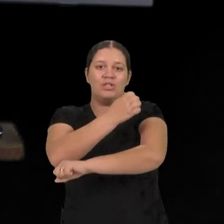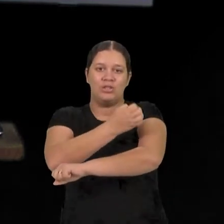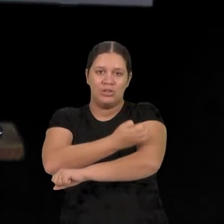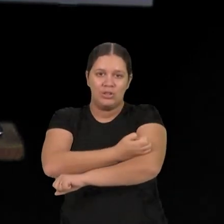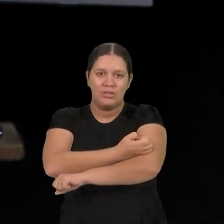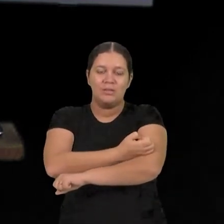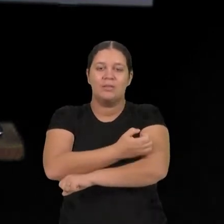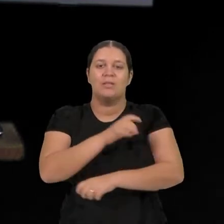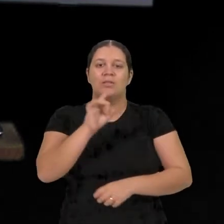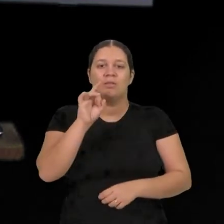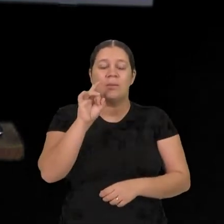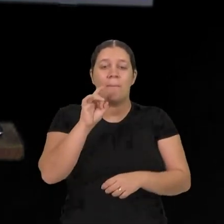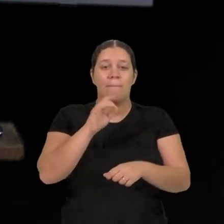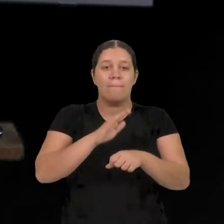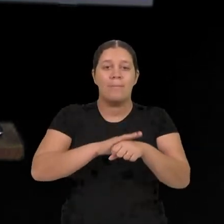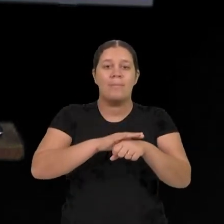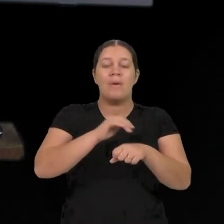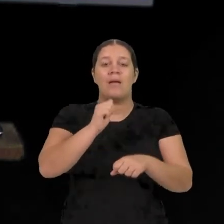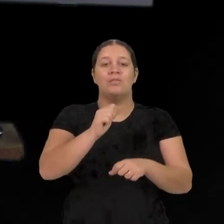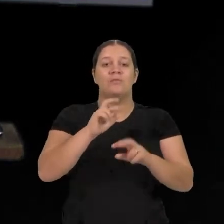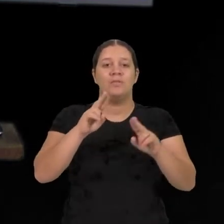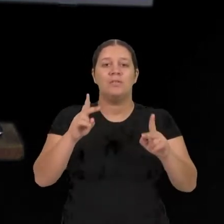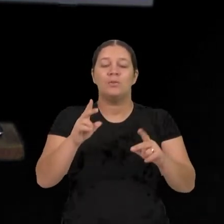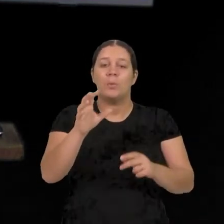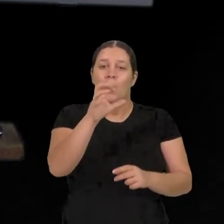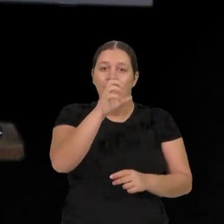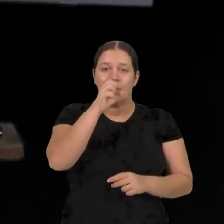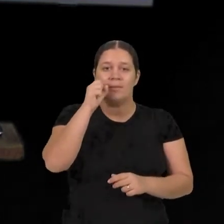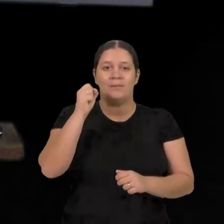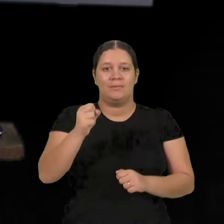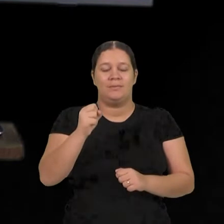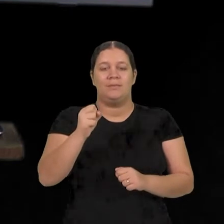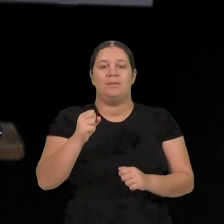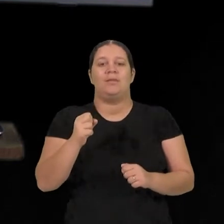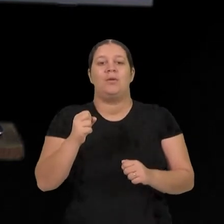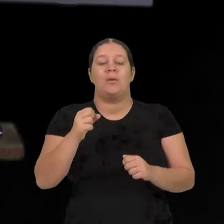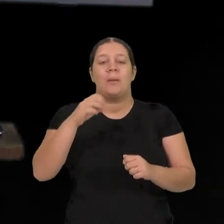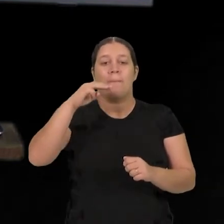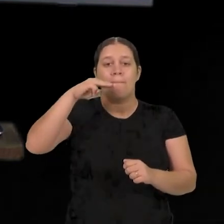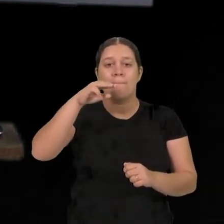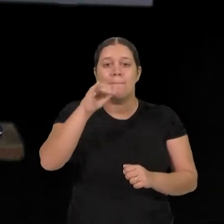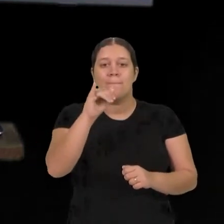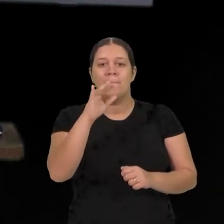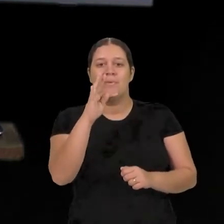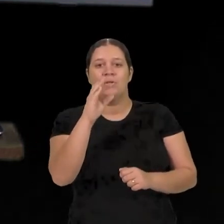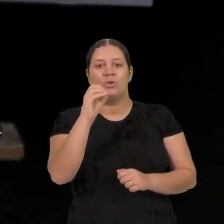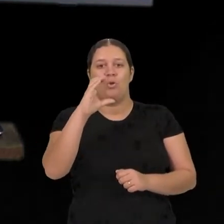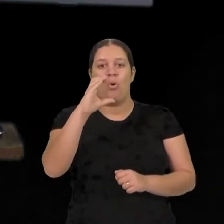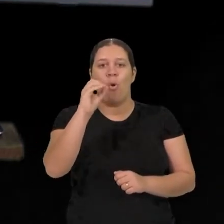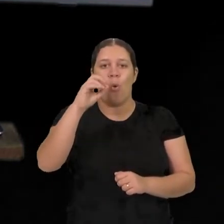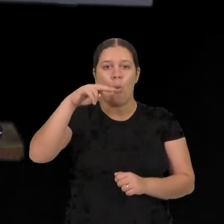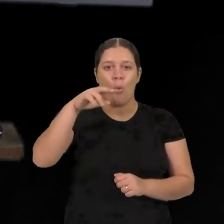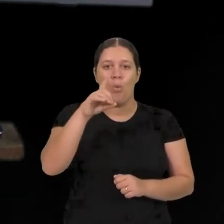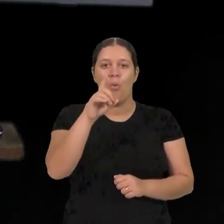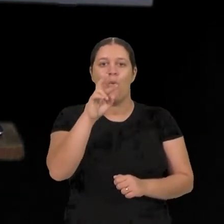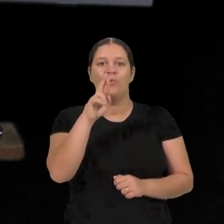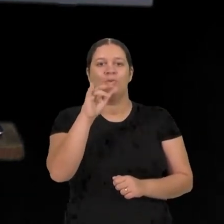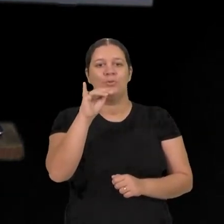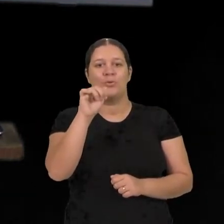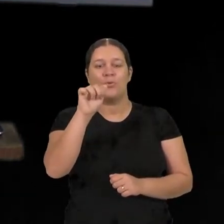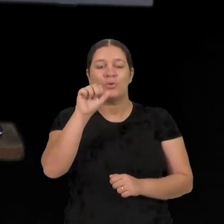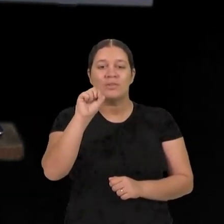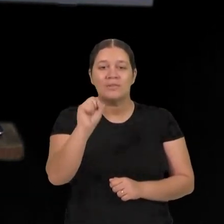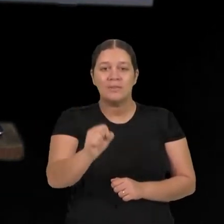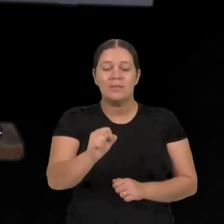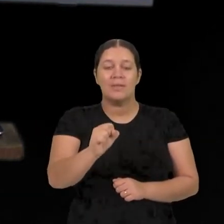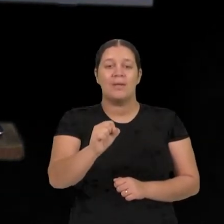do que o processo de respiração celular, tá? Então, assim, as mitocôndrias entram aqui nas células